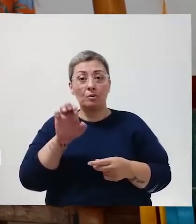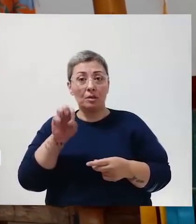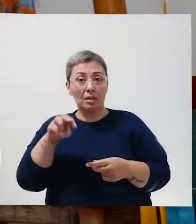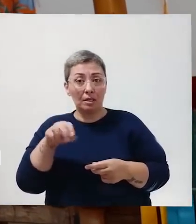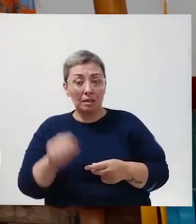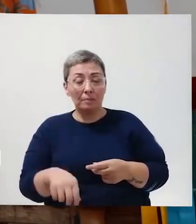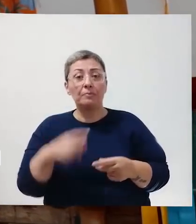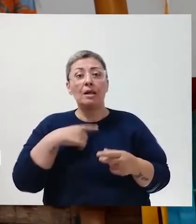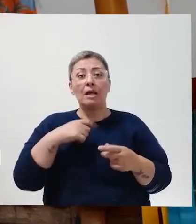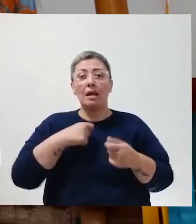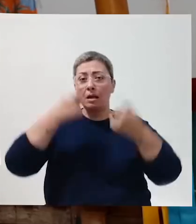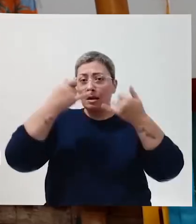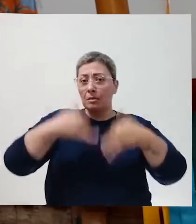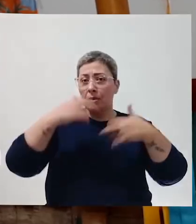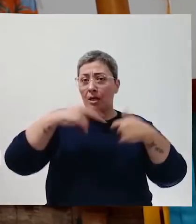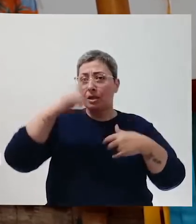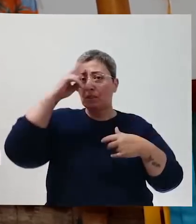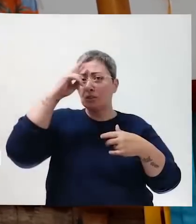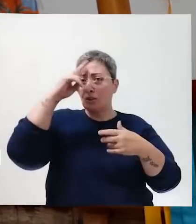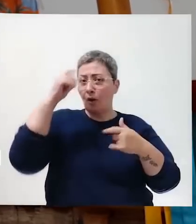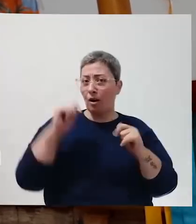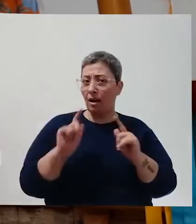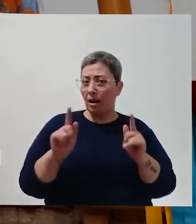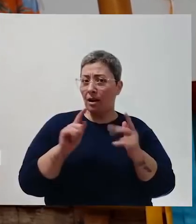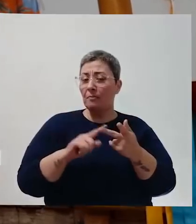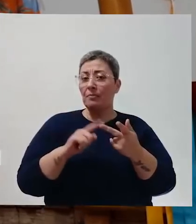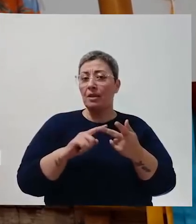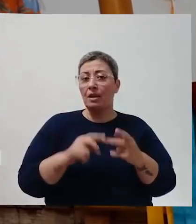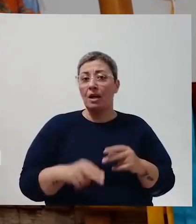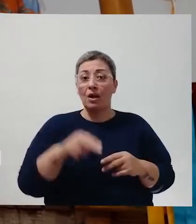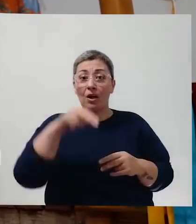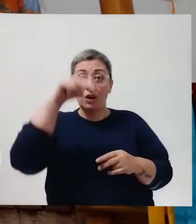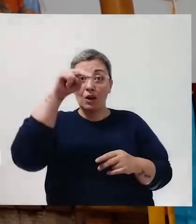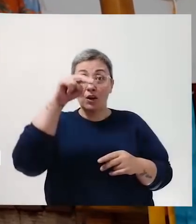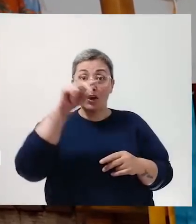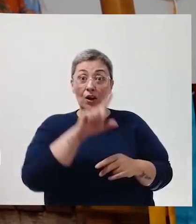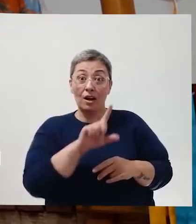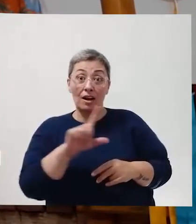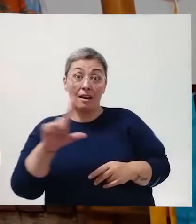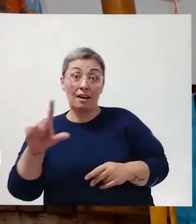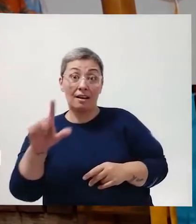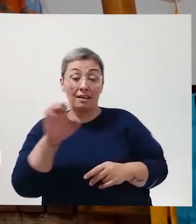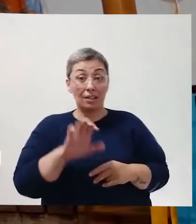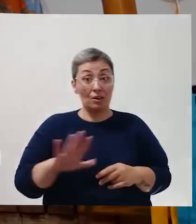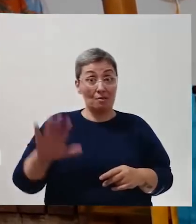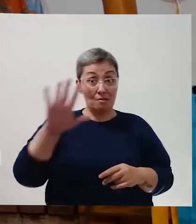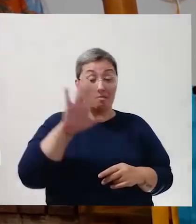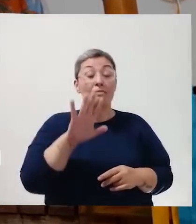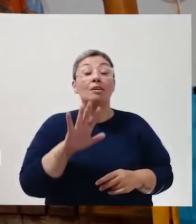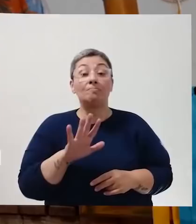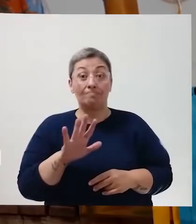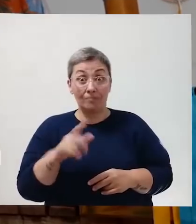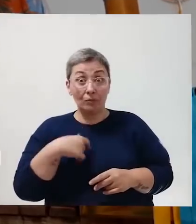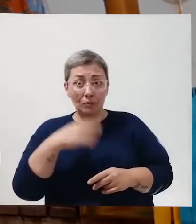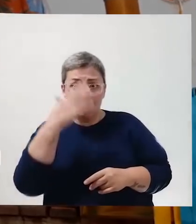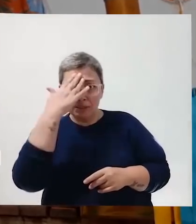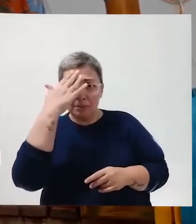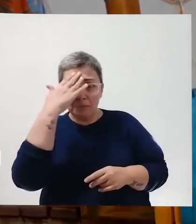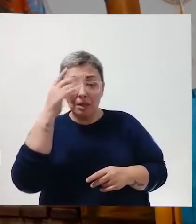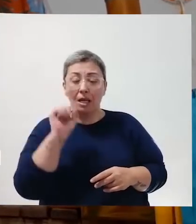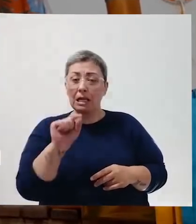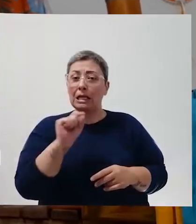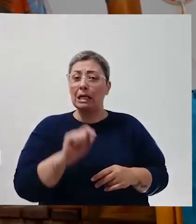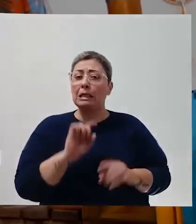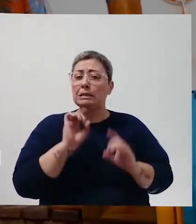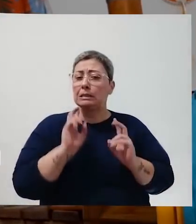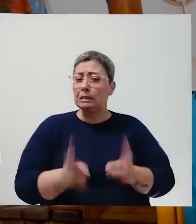narram as aventuras desse tipo de personagem acontecidas no norte e no leste da Europa. Vocês